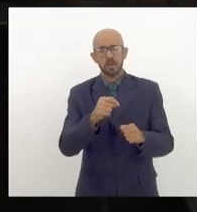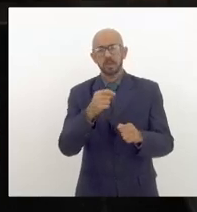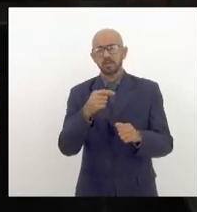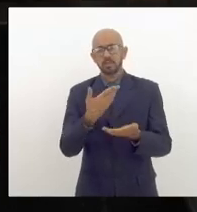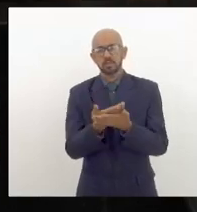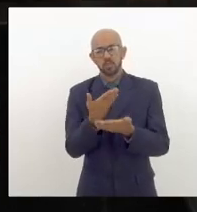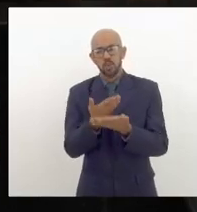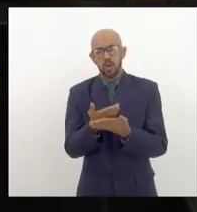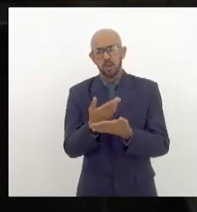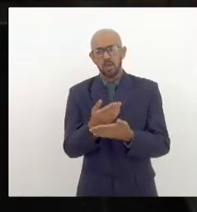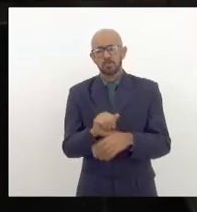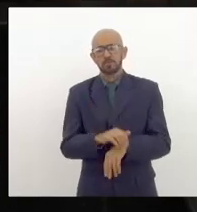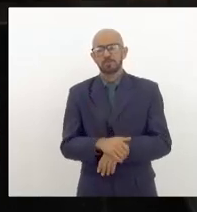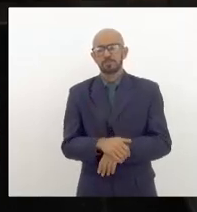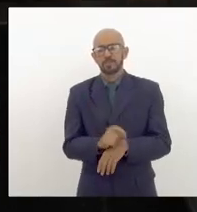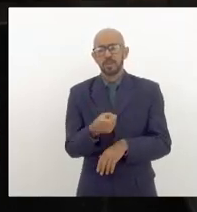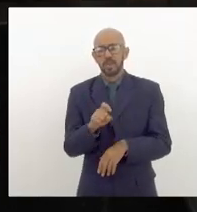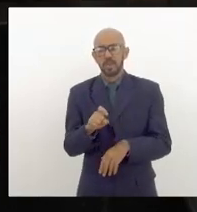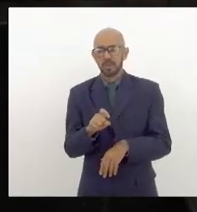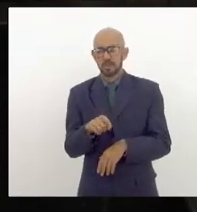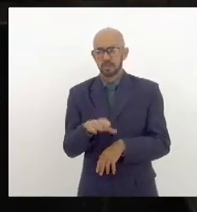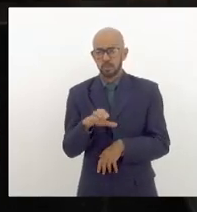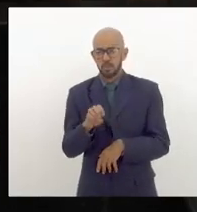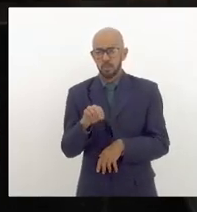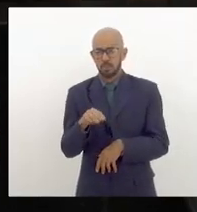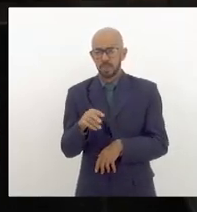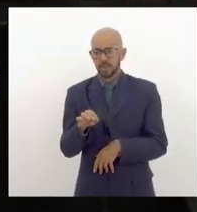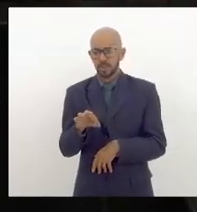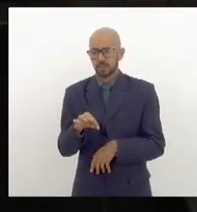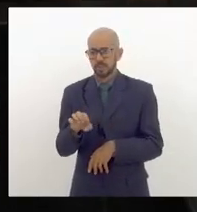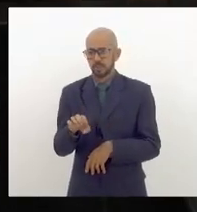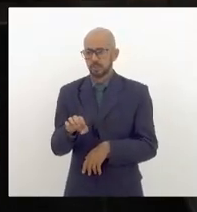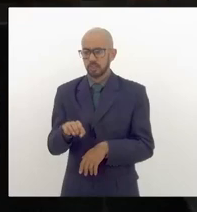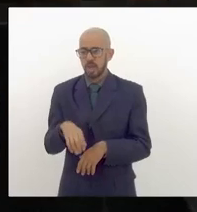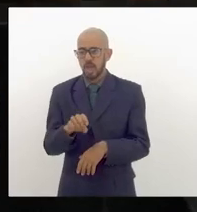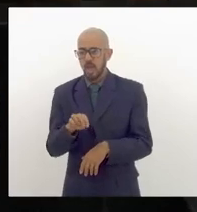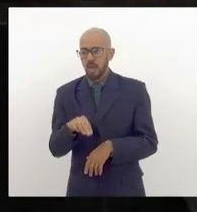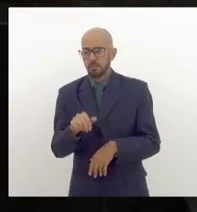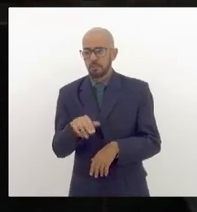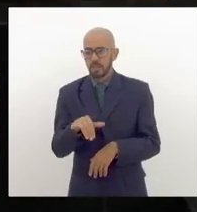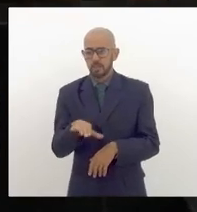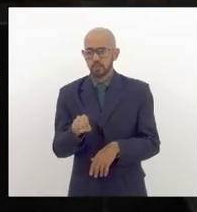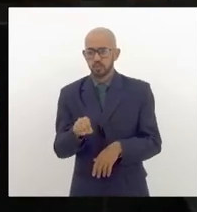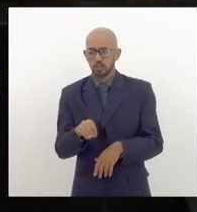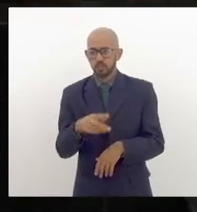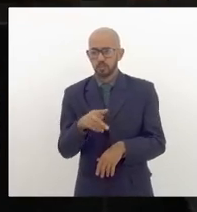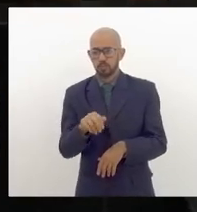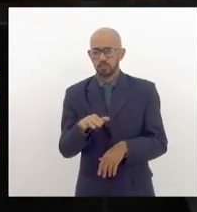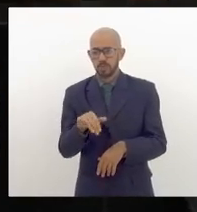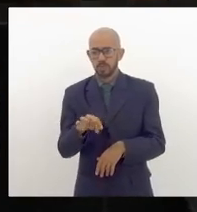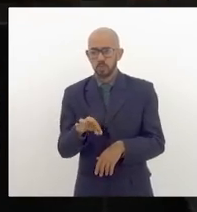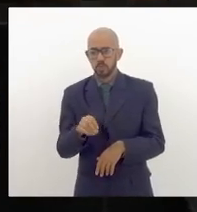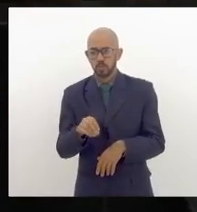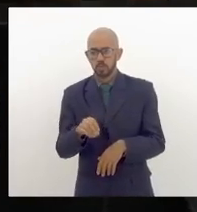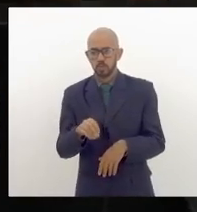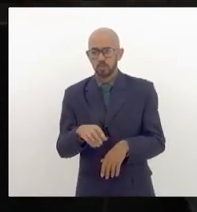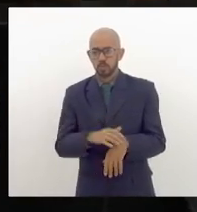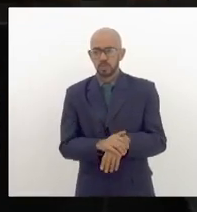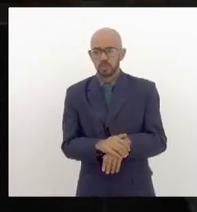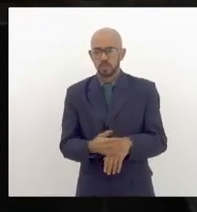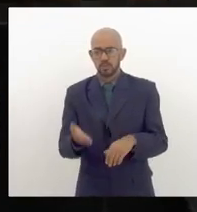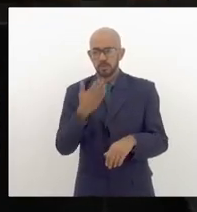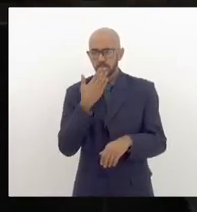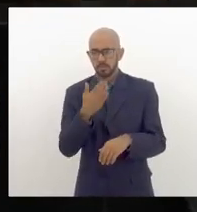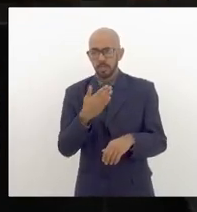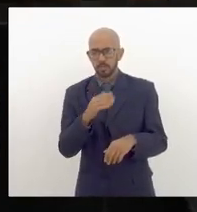que você teja quinto nome ex-combatente Amâncio pinto e espero que essa prática seja revertida e ao mesmo tempo fica o alerta para